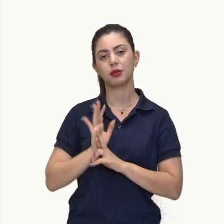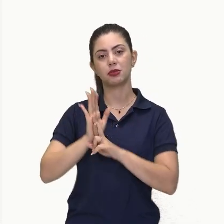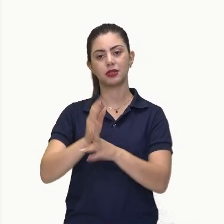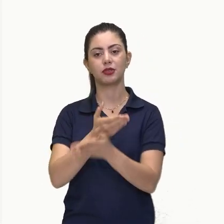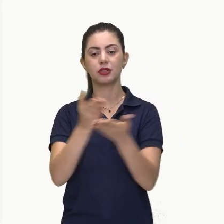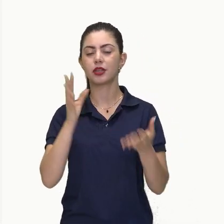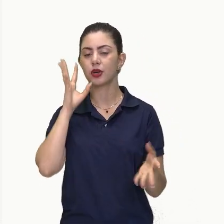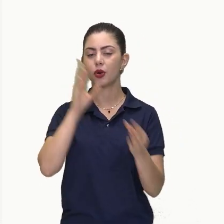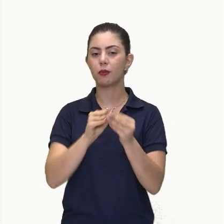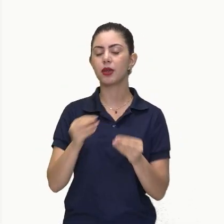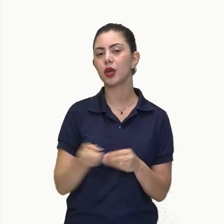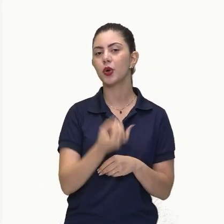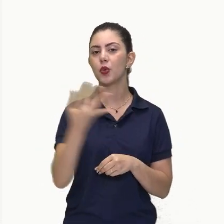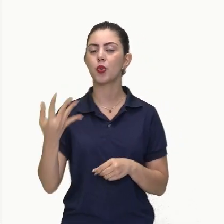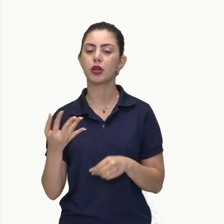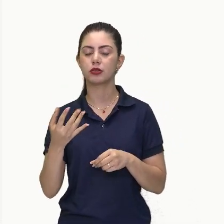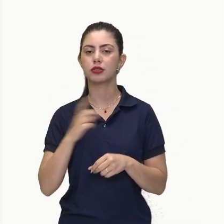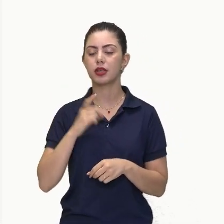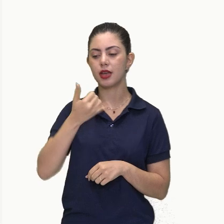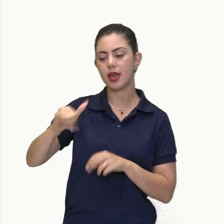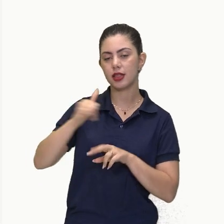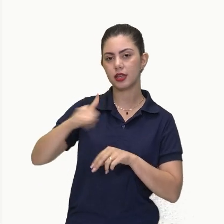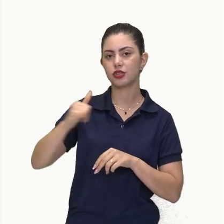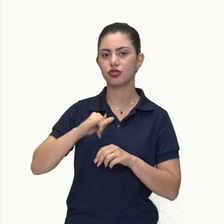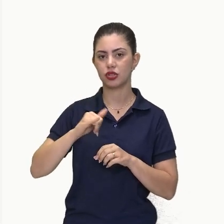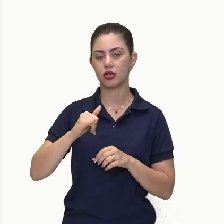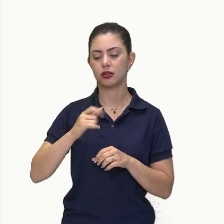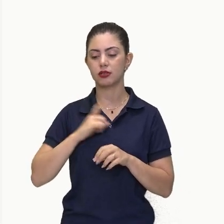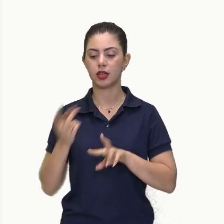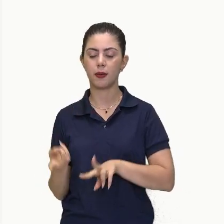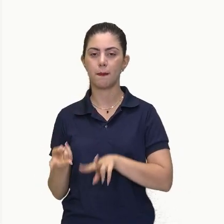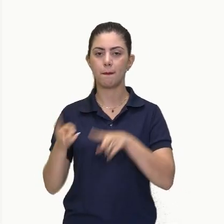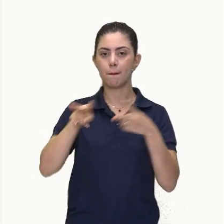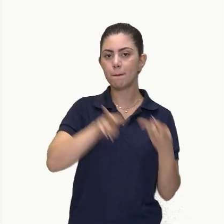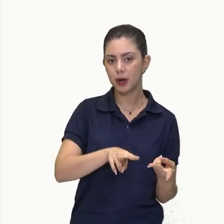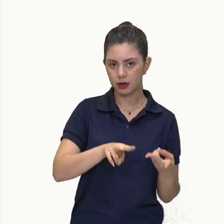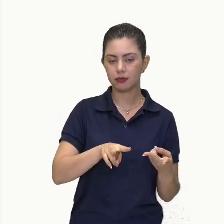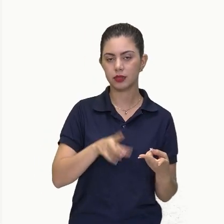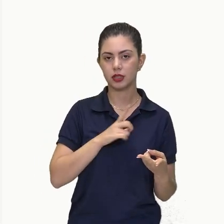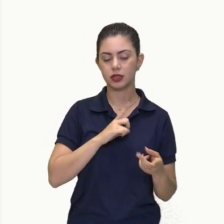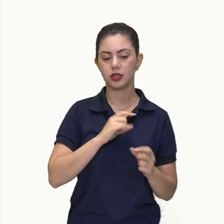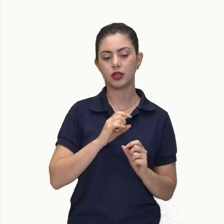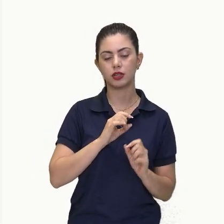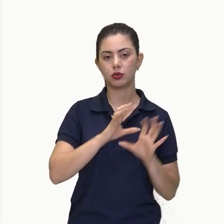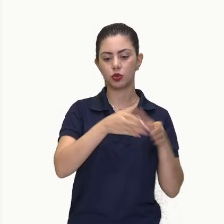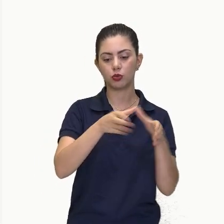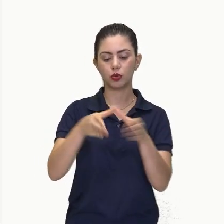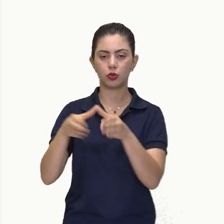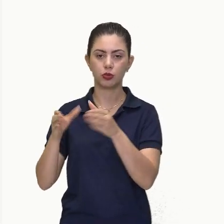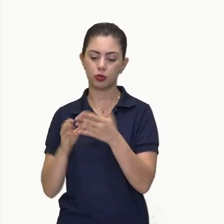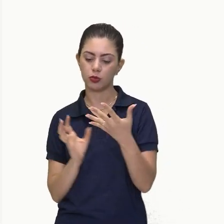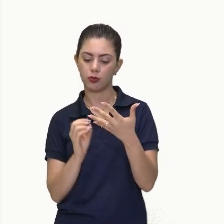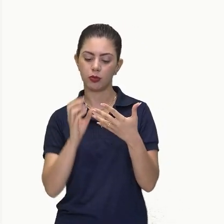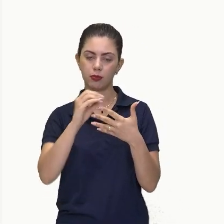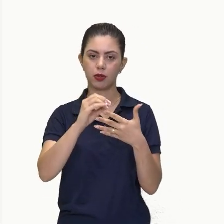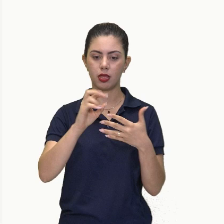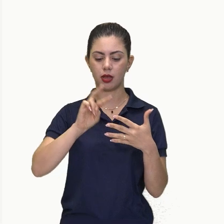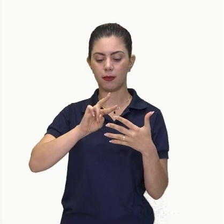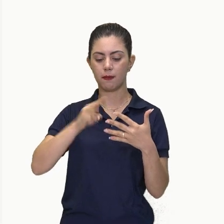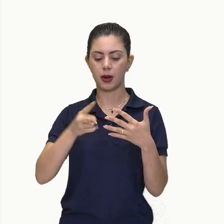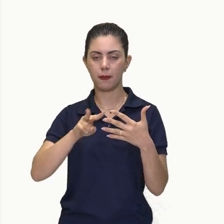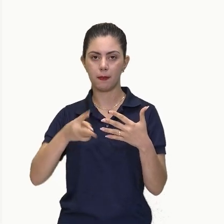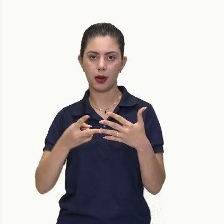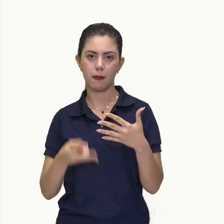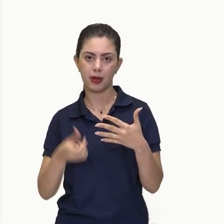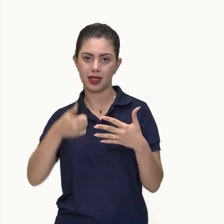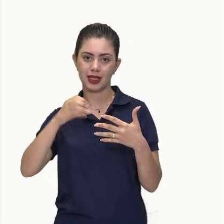entender a quantidade de energia que passa em uma pirâmide, né, de uma espécie para outra, de um nível trófico para outro. Né? Então, eu tenho